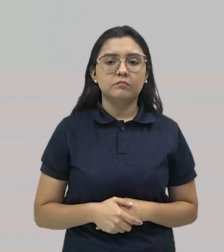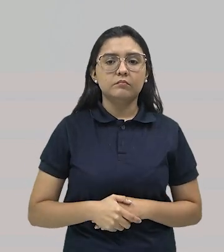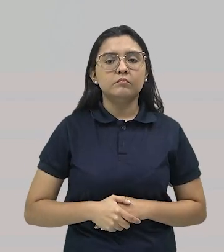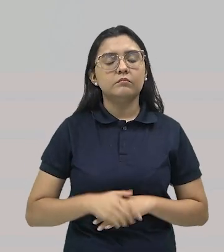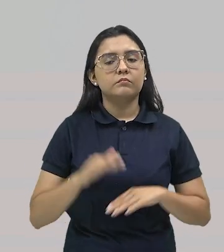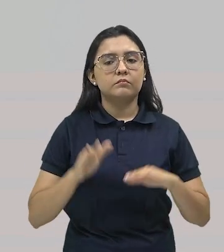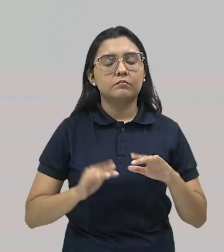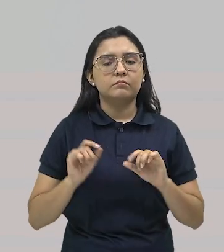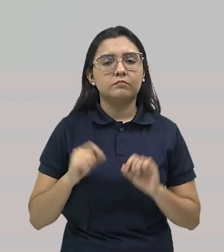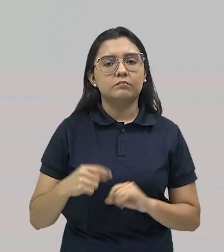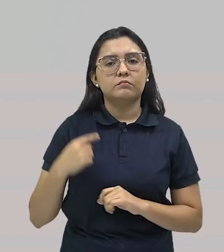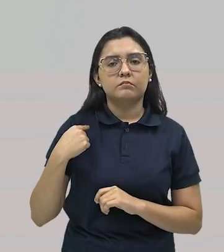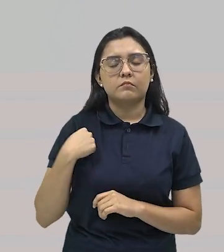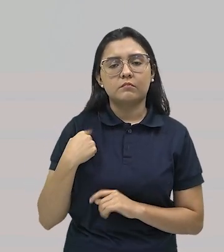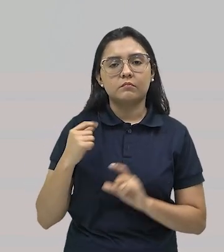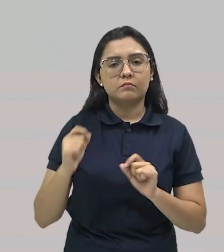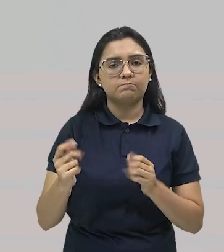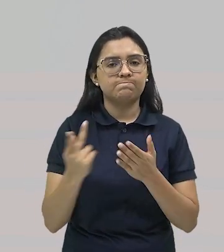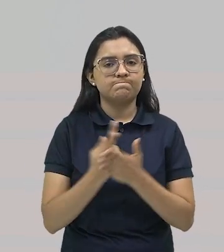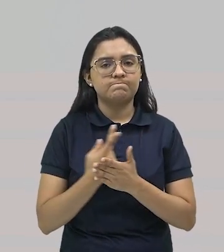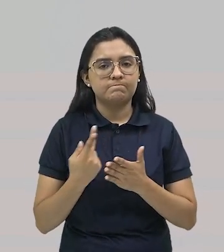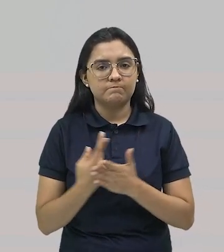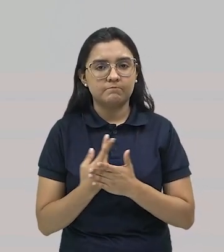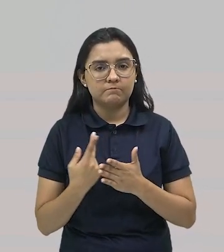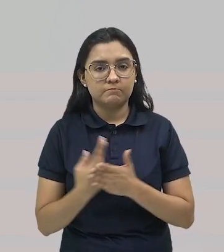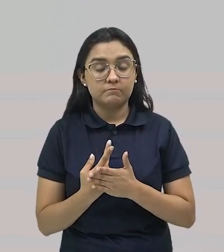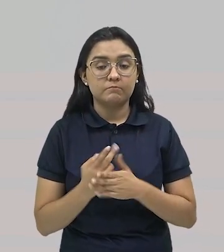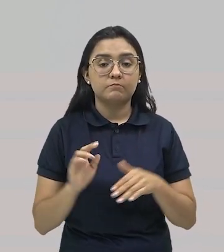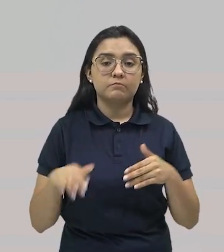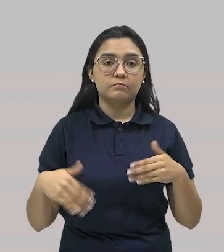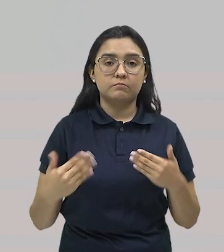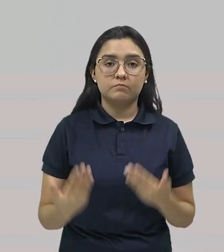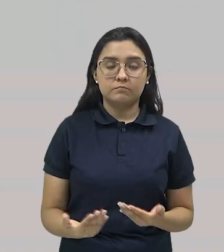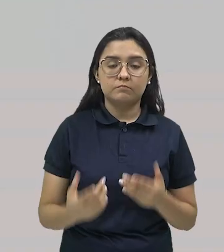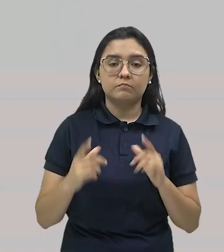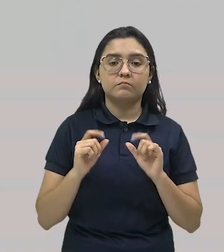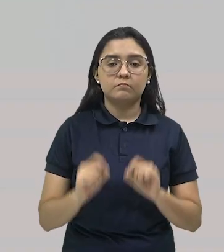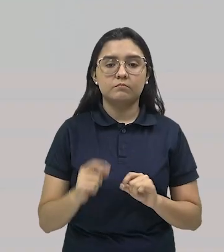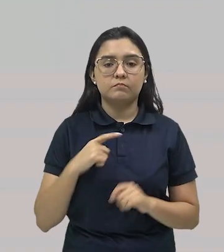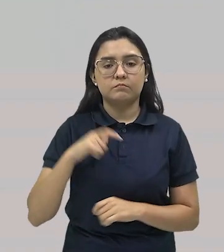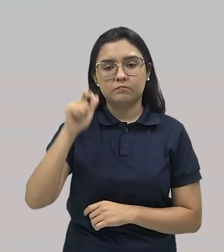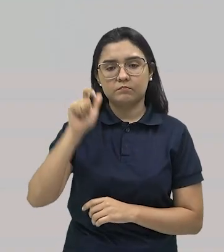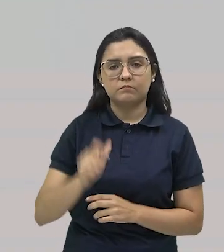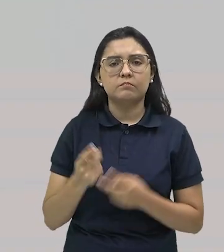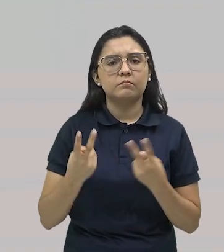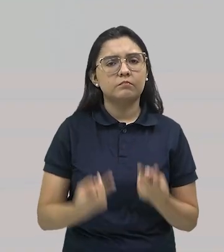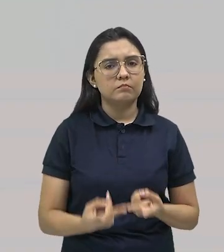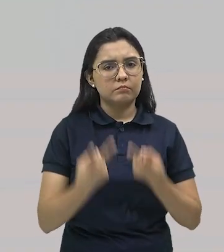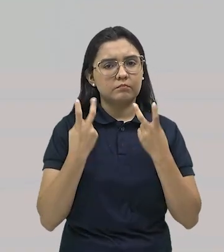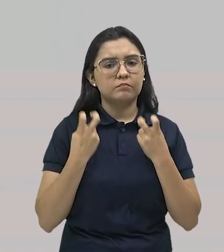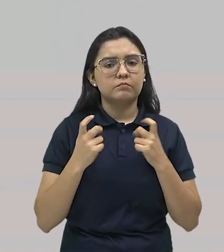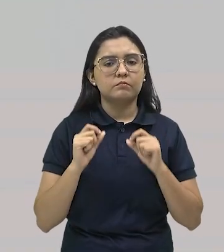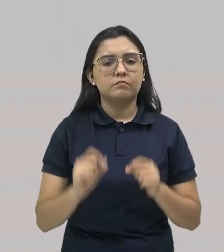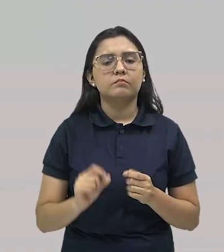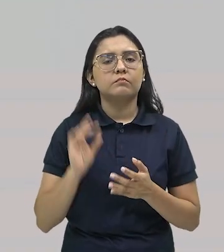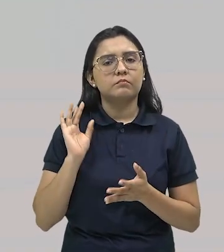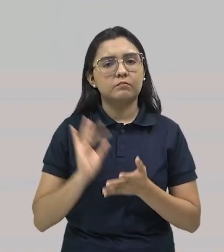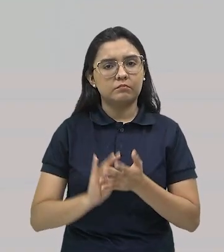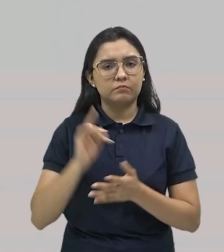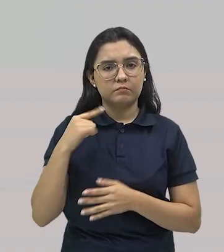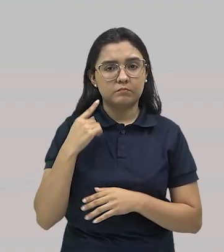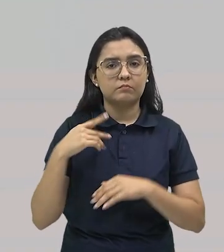Talvez eu esteja errado. E assim, o alienista percebeu que o verdadeiro louco era ele